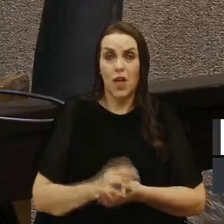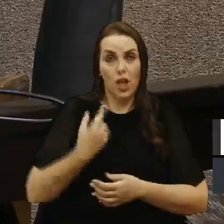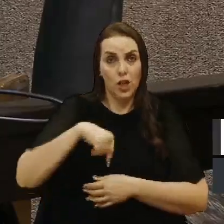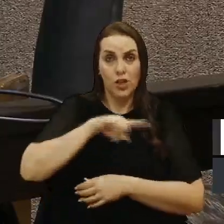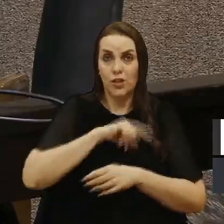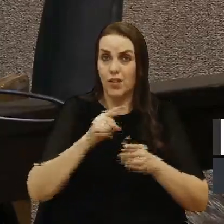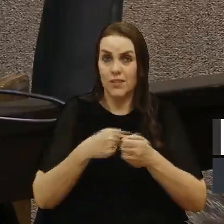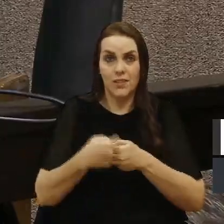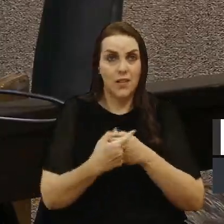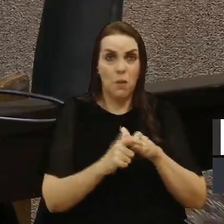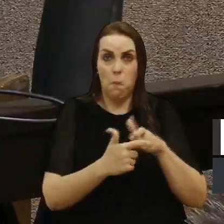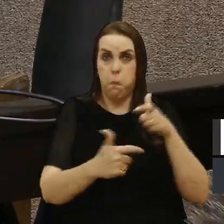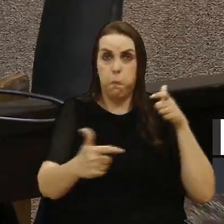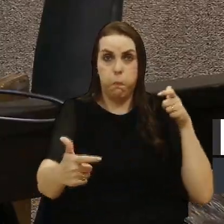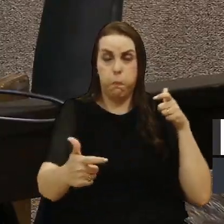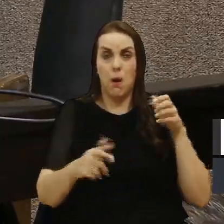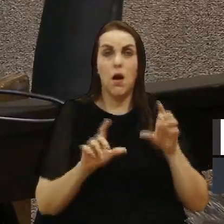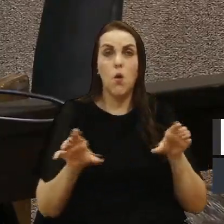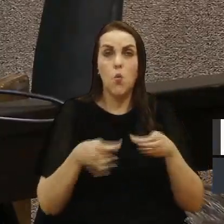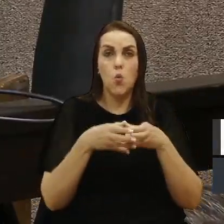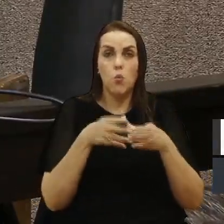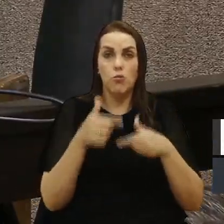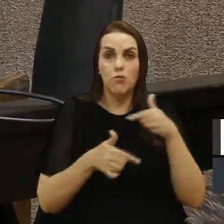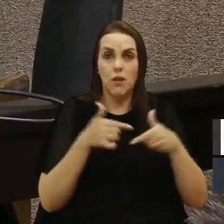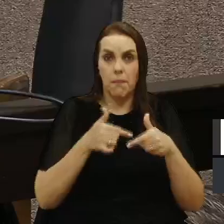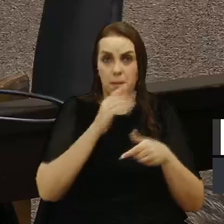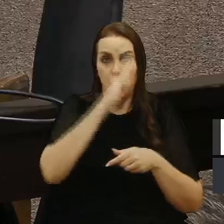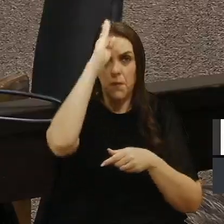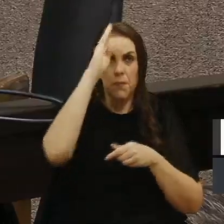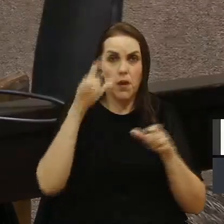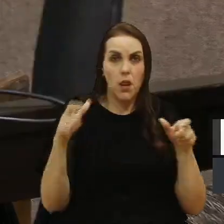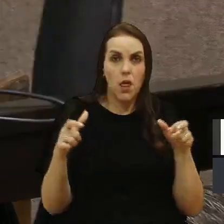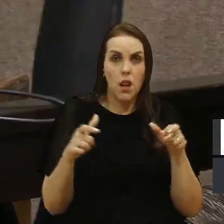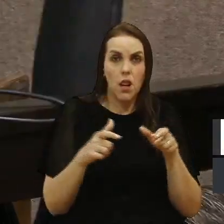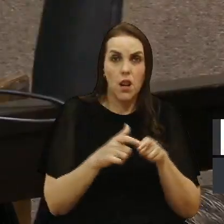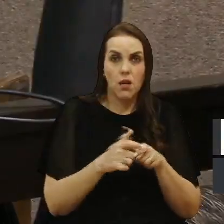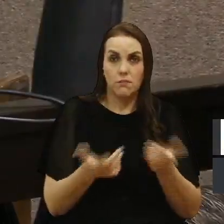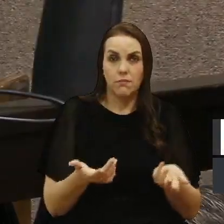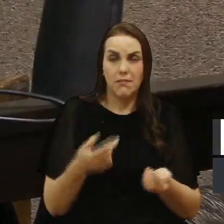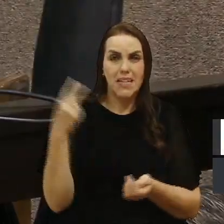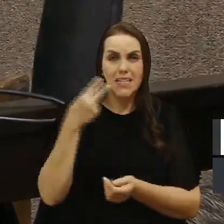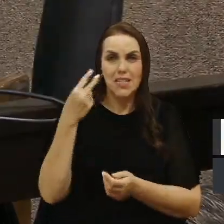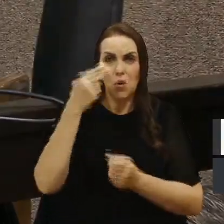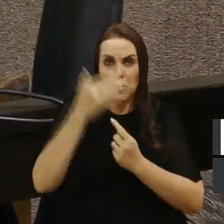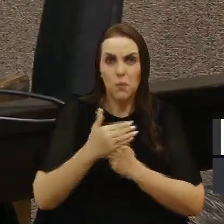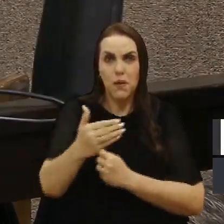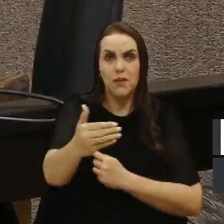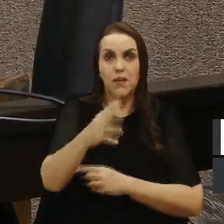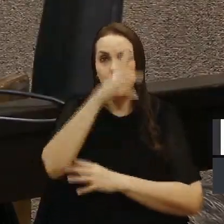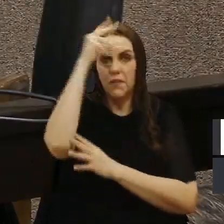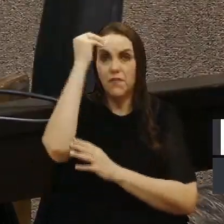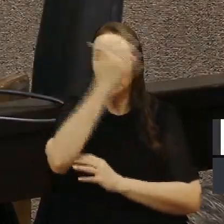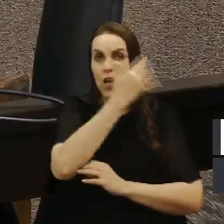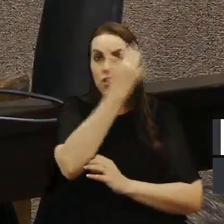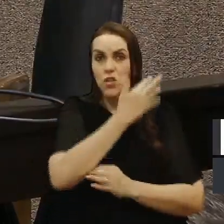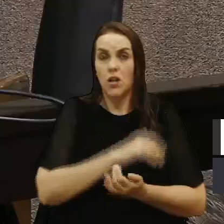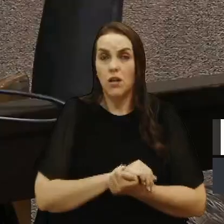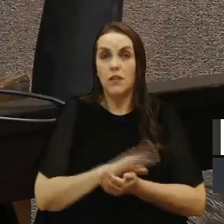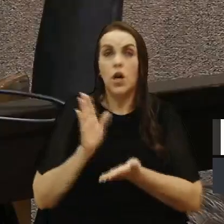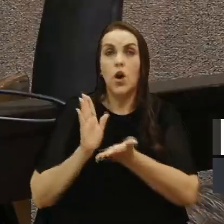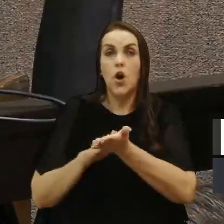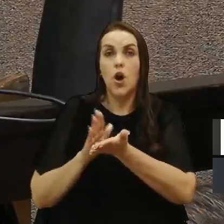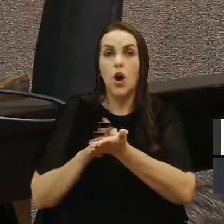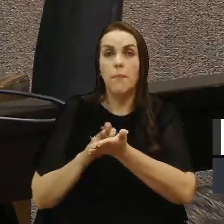cresce e o efetivo só diminui. Gente, estamos no segundo mandato do prefeito Adiló. Cadê a cobrança